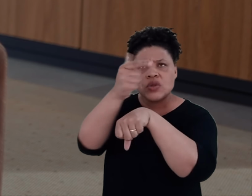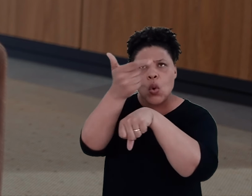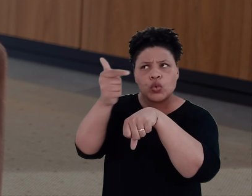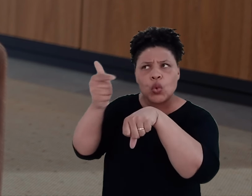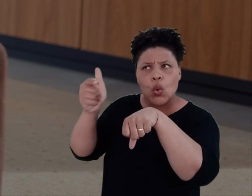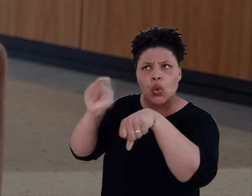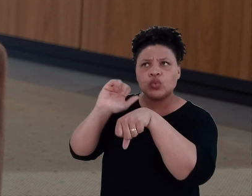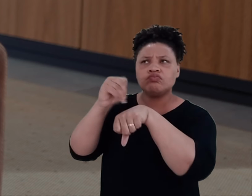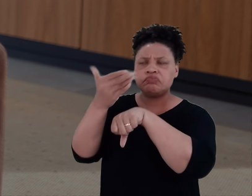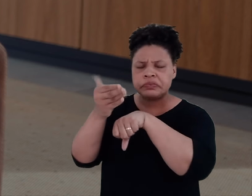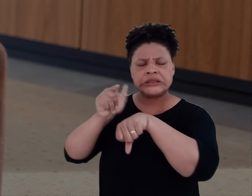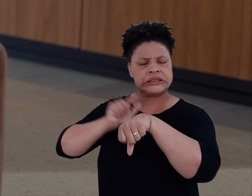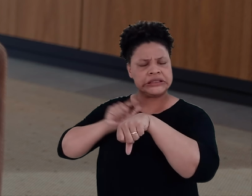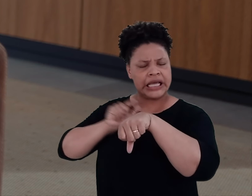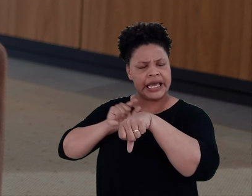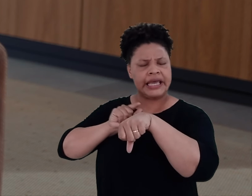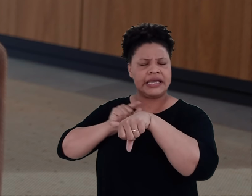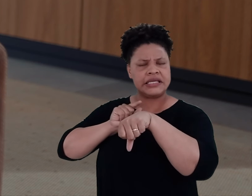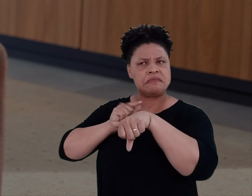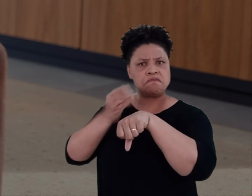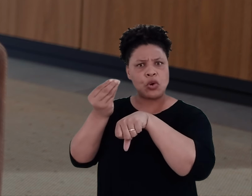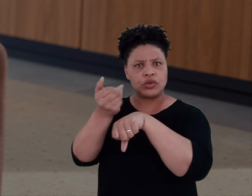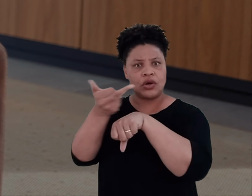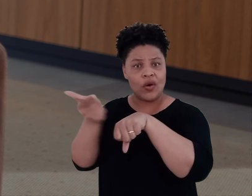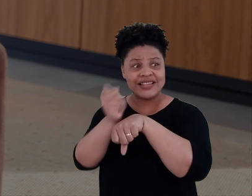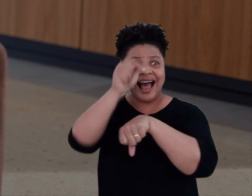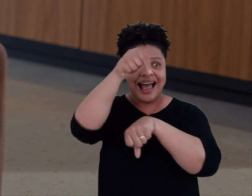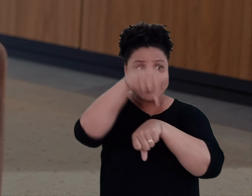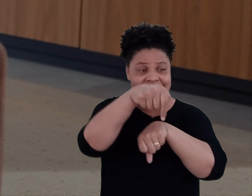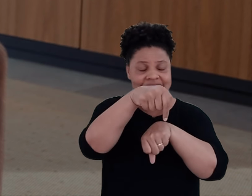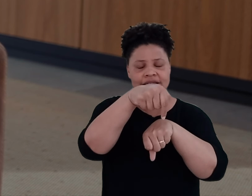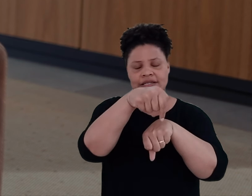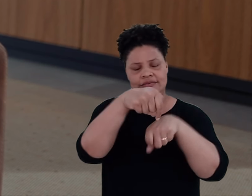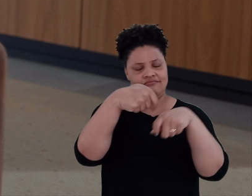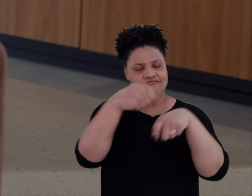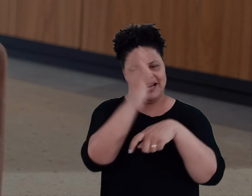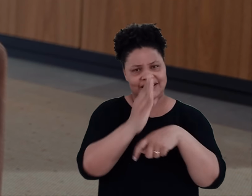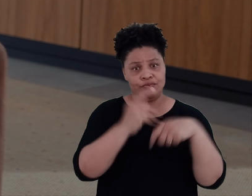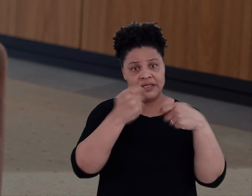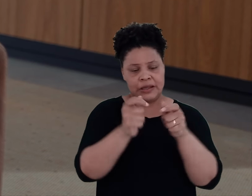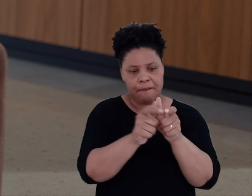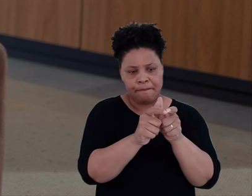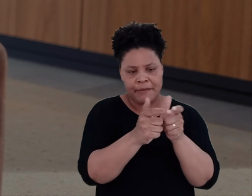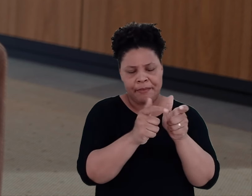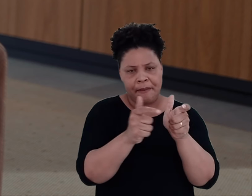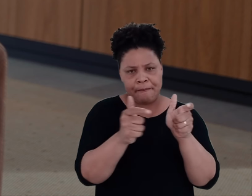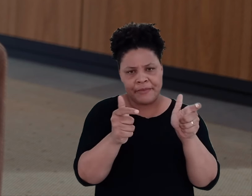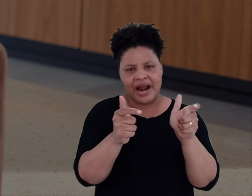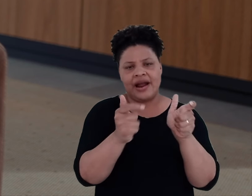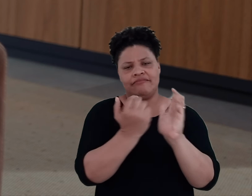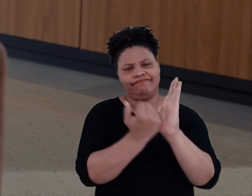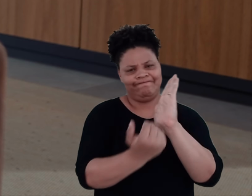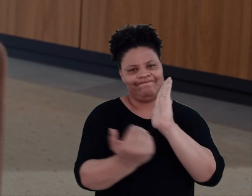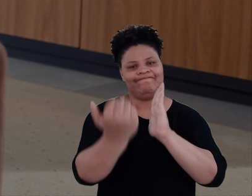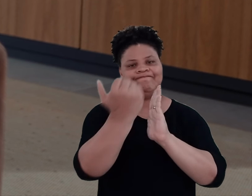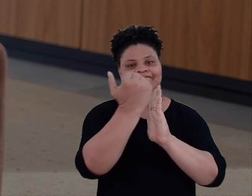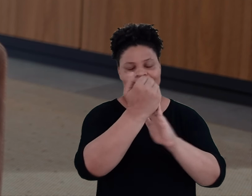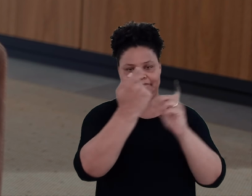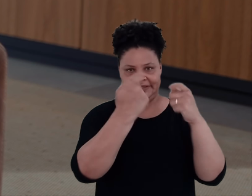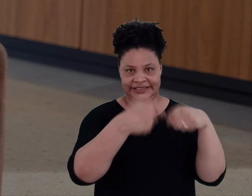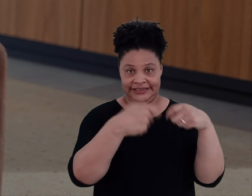perceber como esse campo tem muito que crescer aqui no Brasil. Se a gente olhar novamente para os Estados Unidos, por exemplo, temos o exemplo de